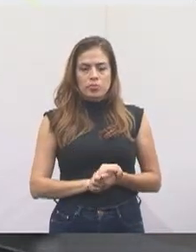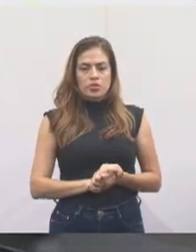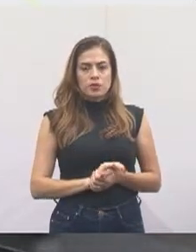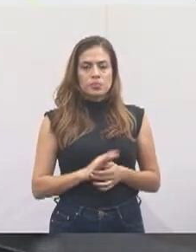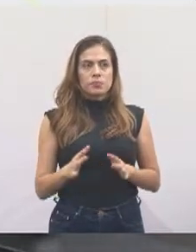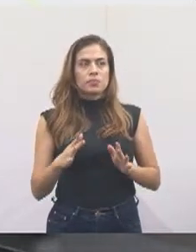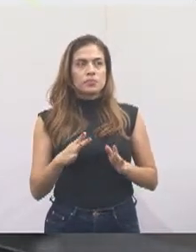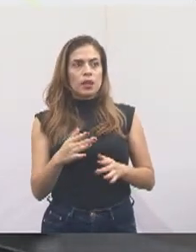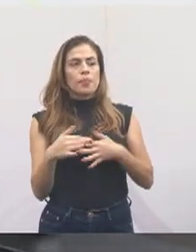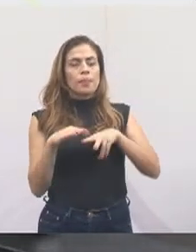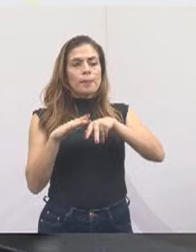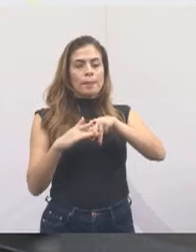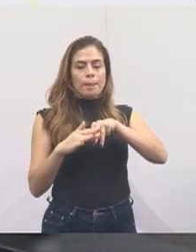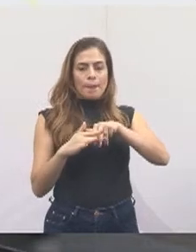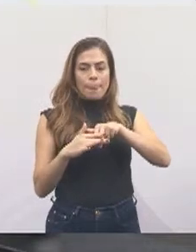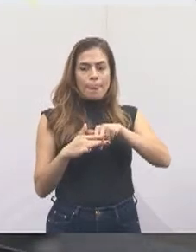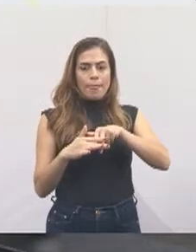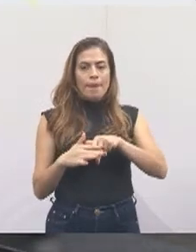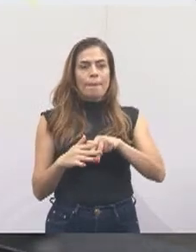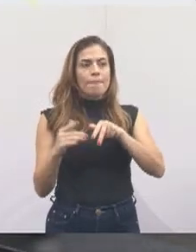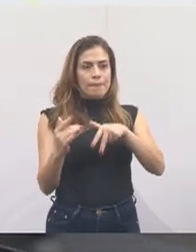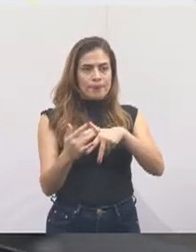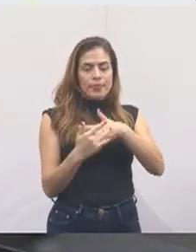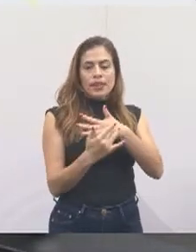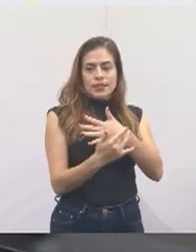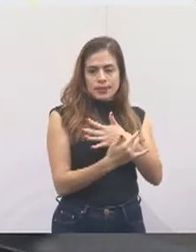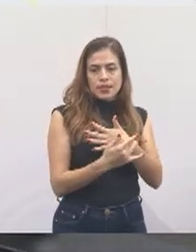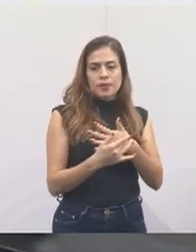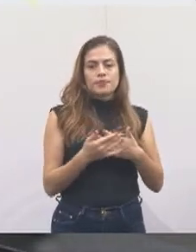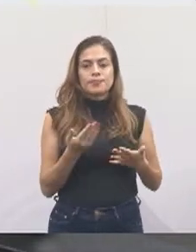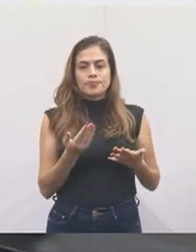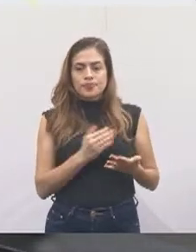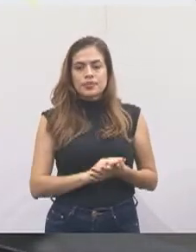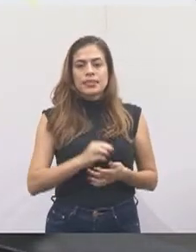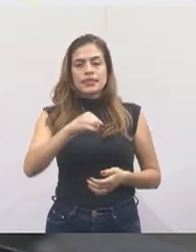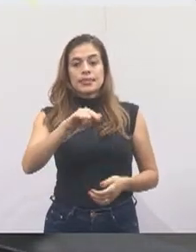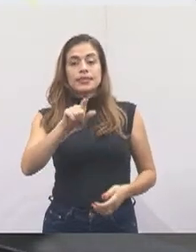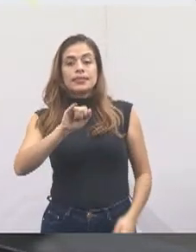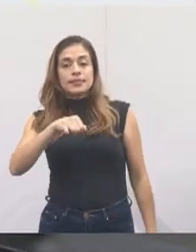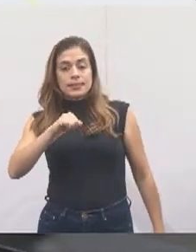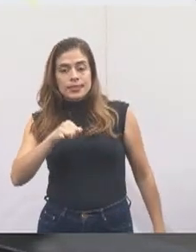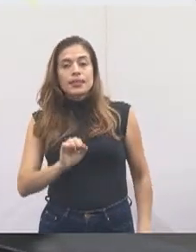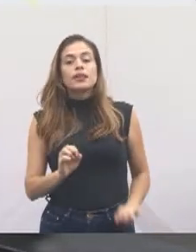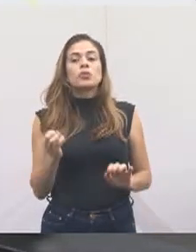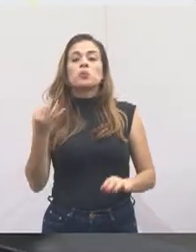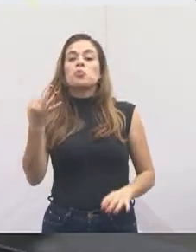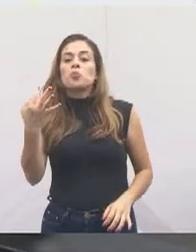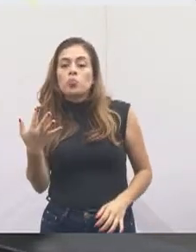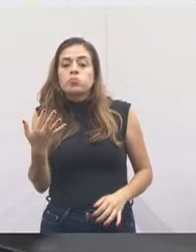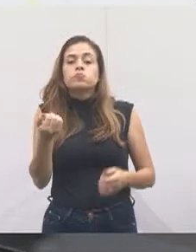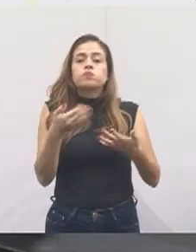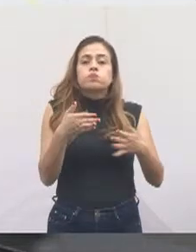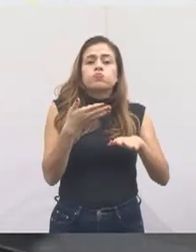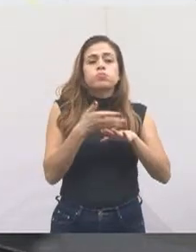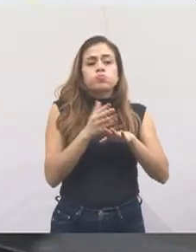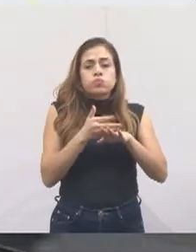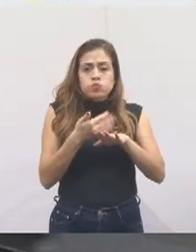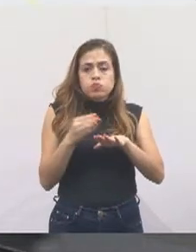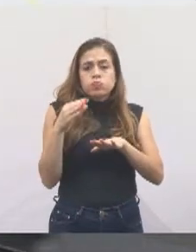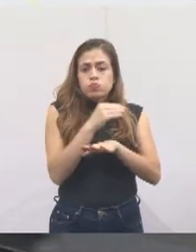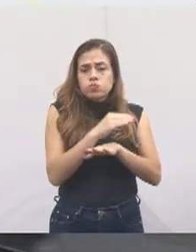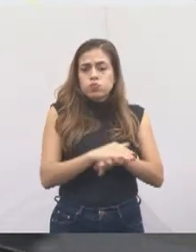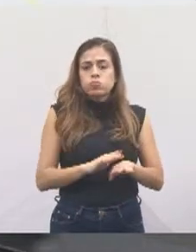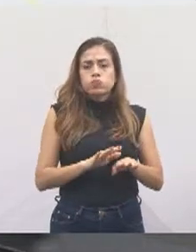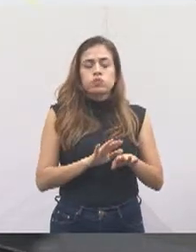pacientes com critérios de testagem em caso afirmativo explicar quais os critérios para a realização dos treinamentos rápidos